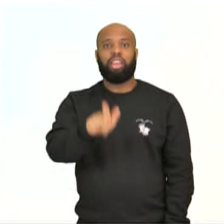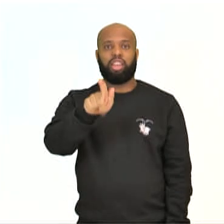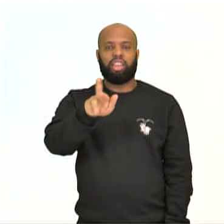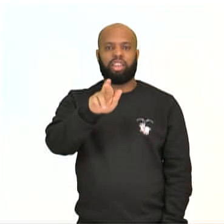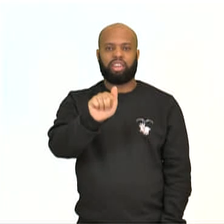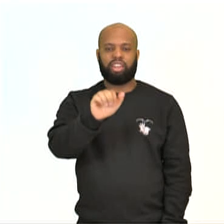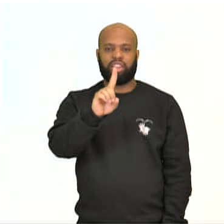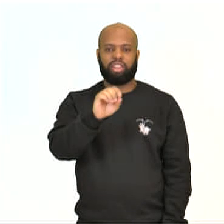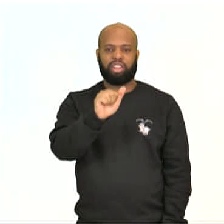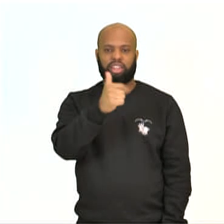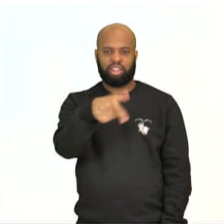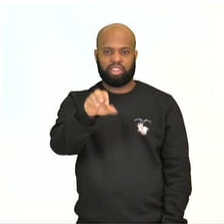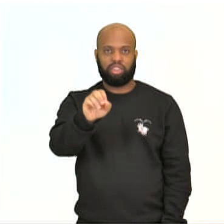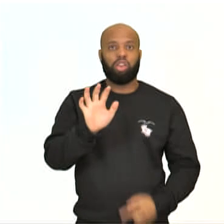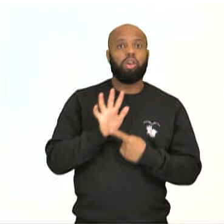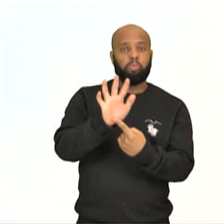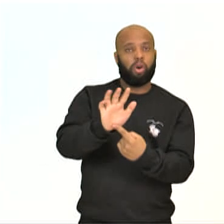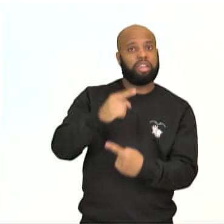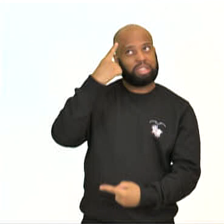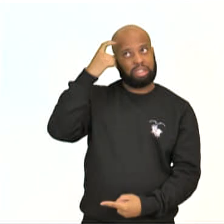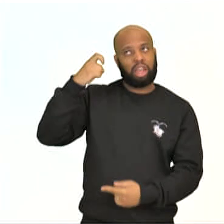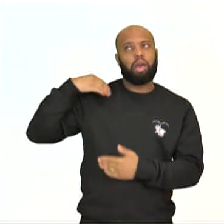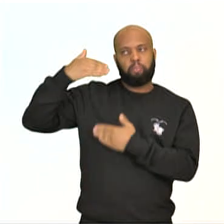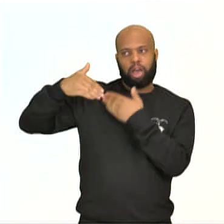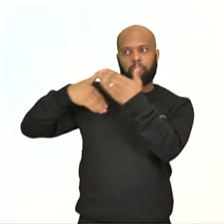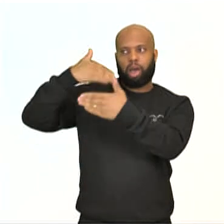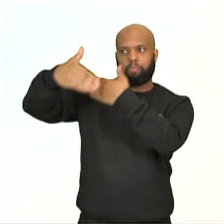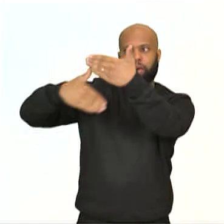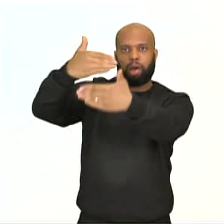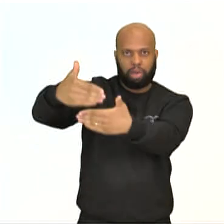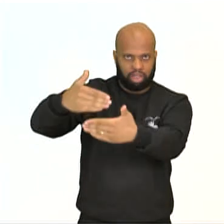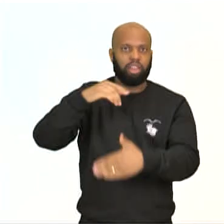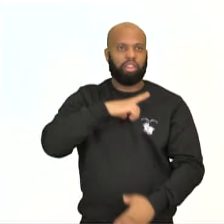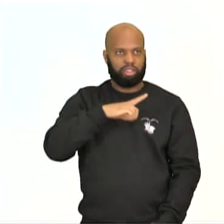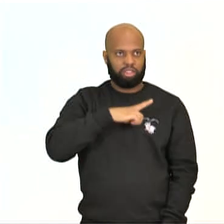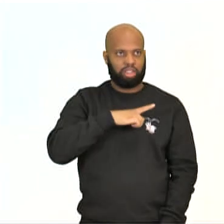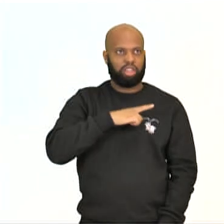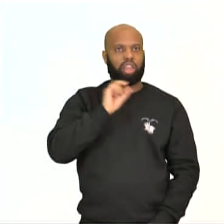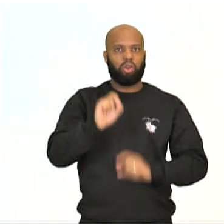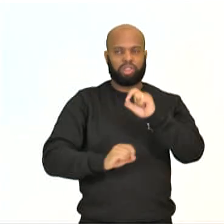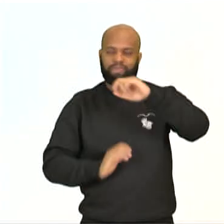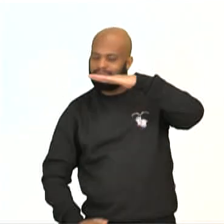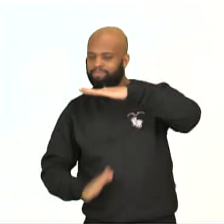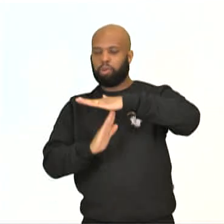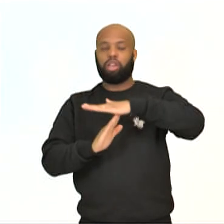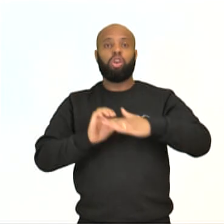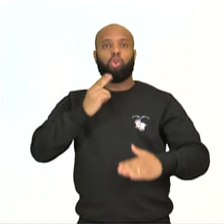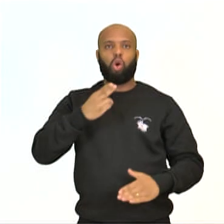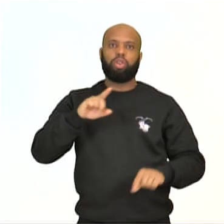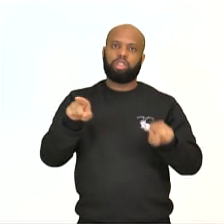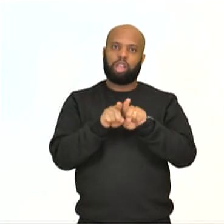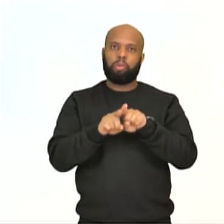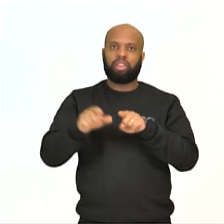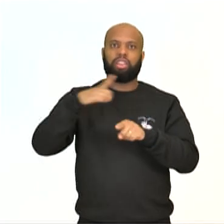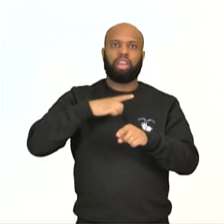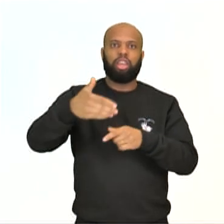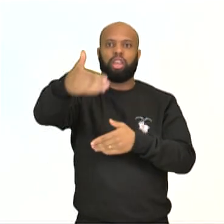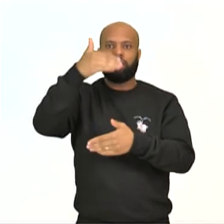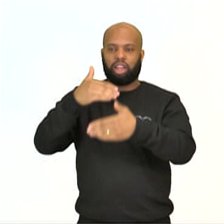é a apresentação das ideias que progridem de forma crescente, que seria o clímax, ou de forma decrescente, que é